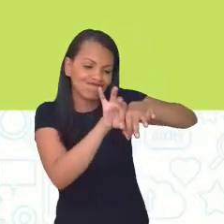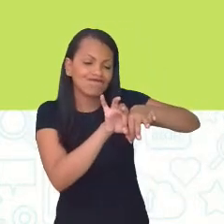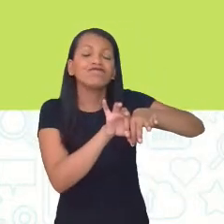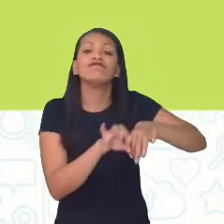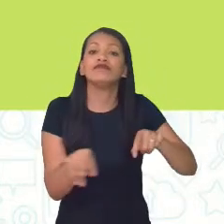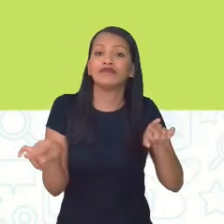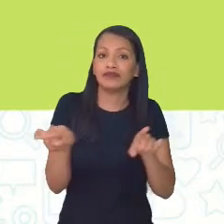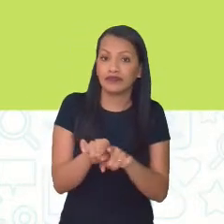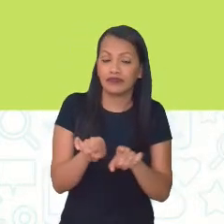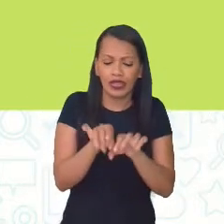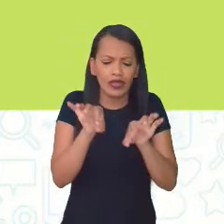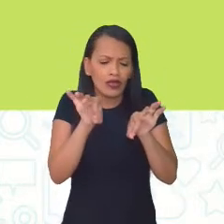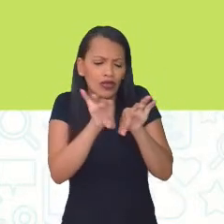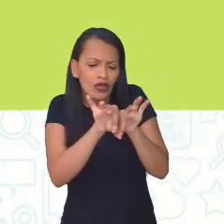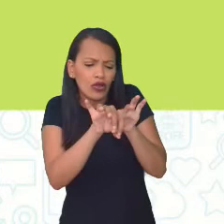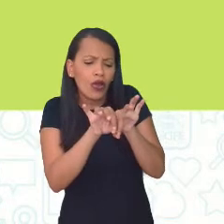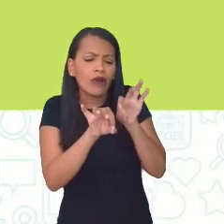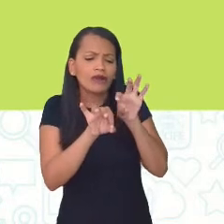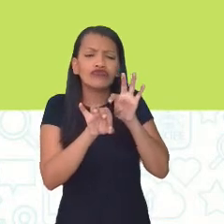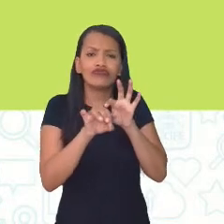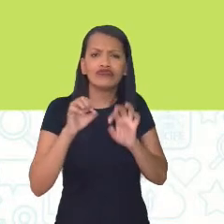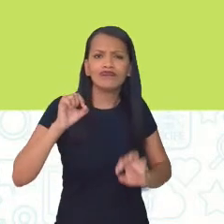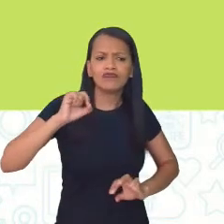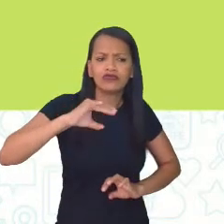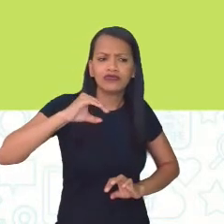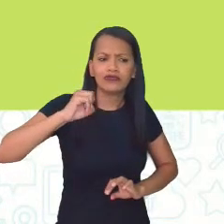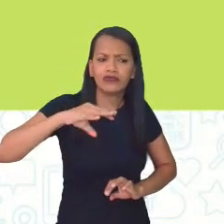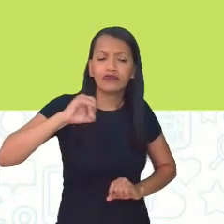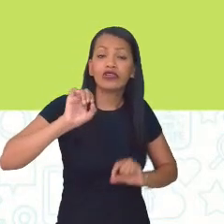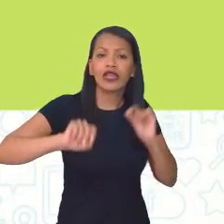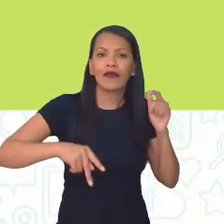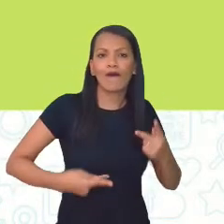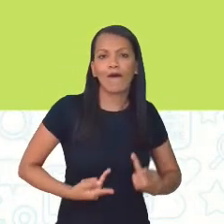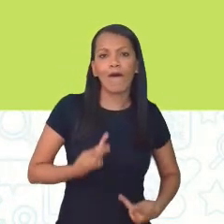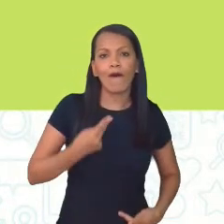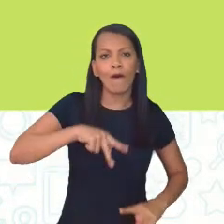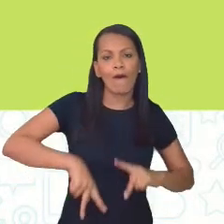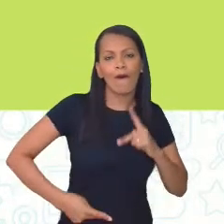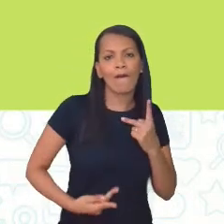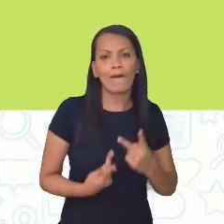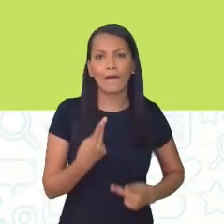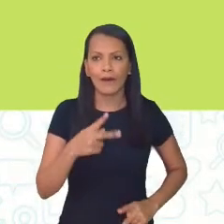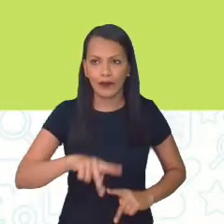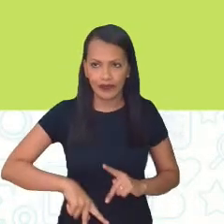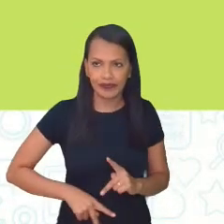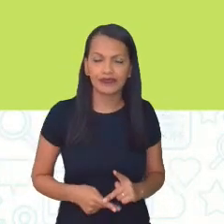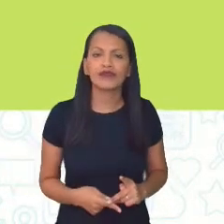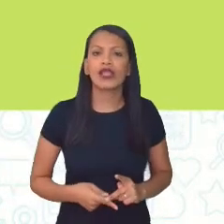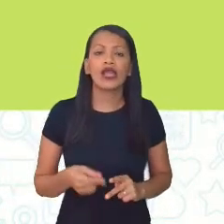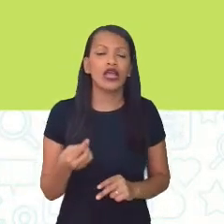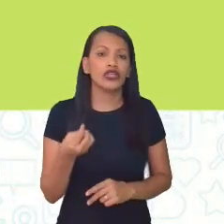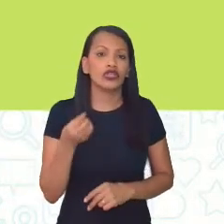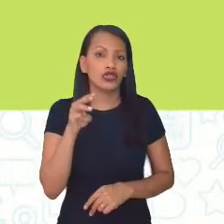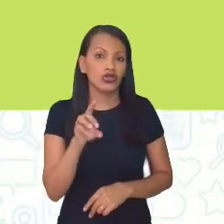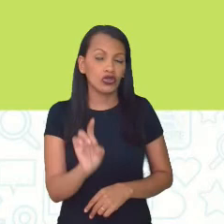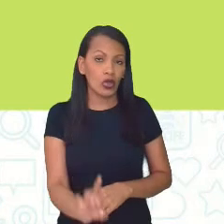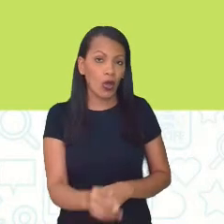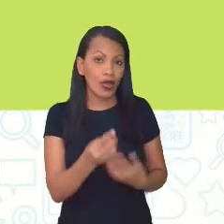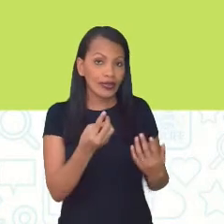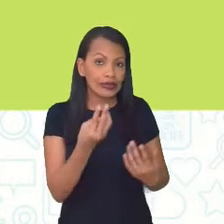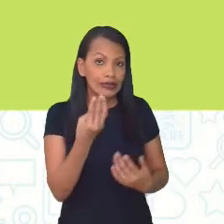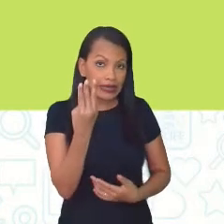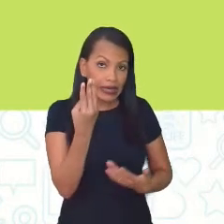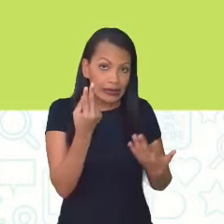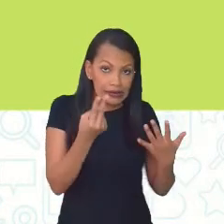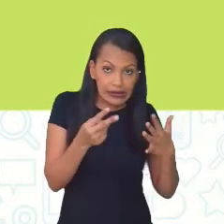sendo liberados lentamente para prevenir a gravidez. Mas esse anel ele deve ficar 3 semanas contínuas, depois ele